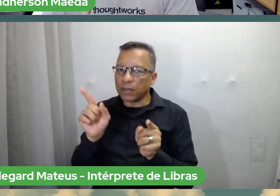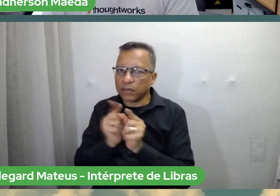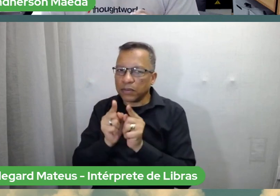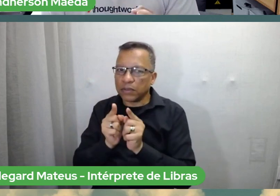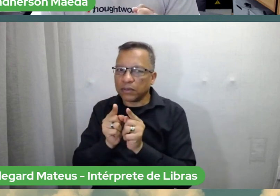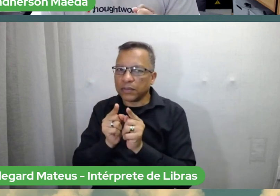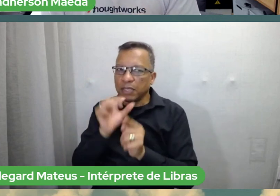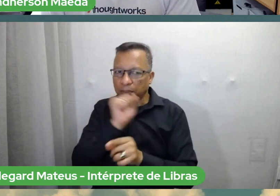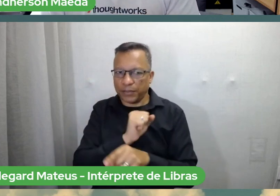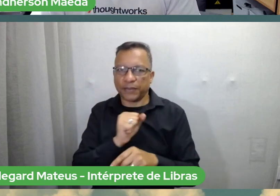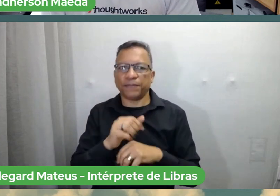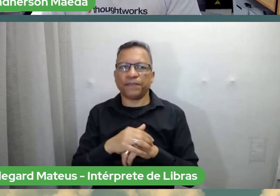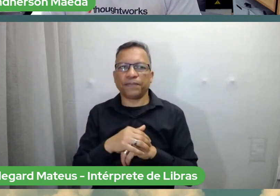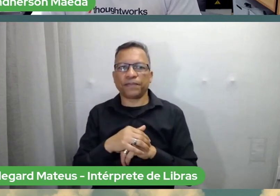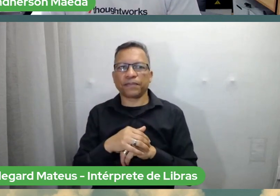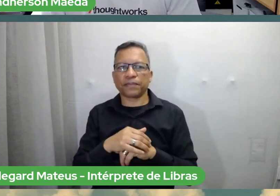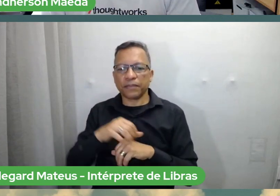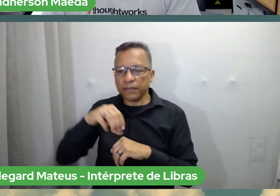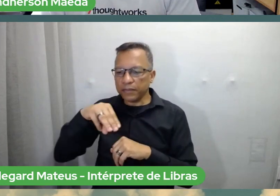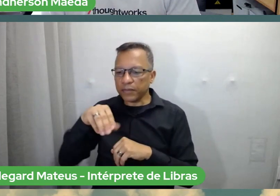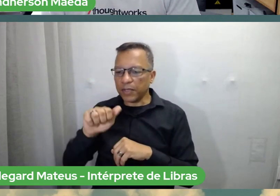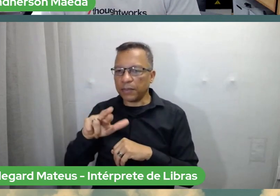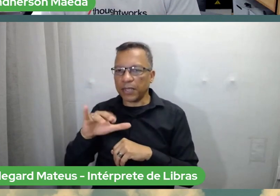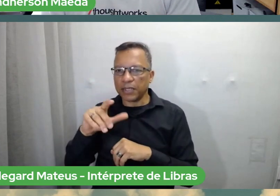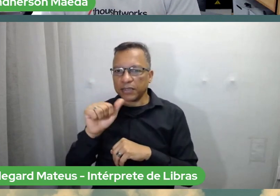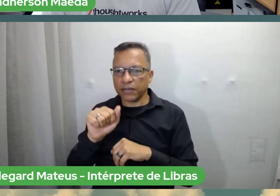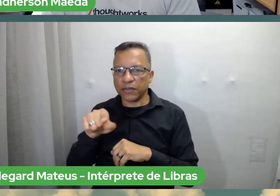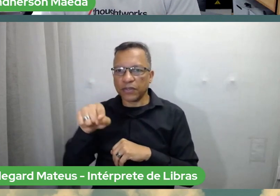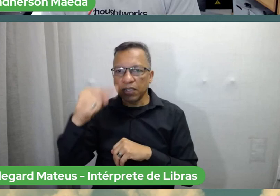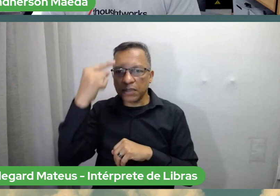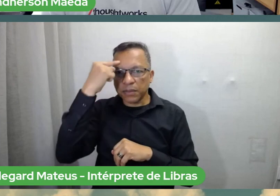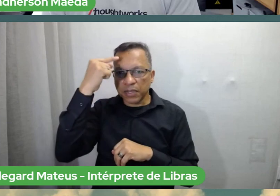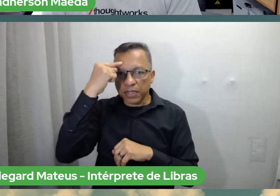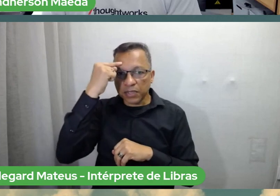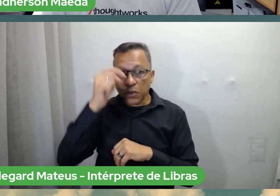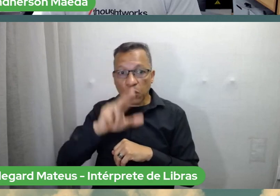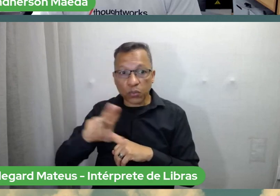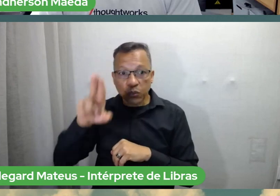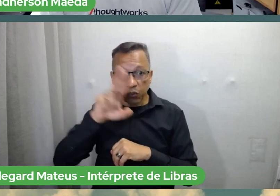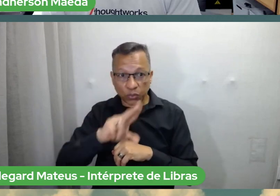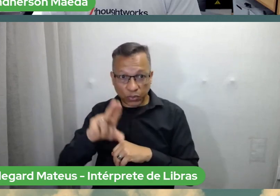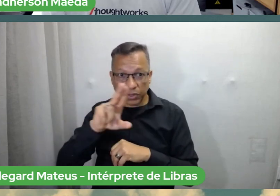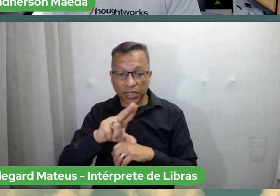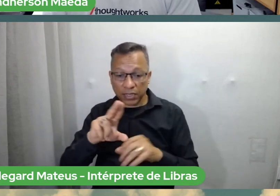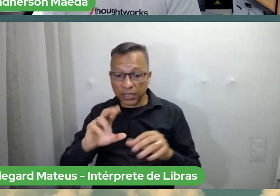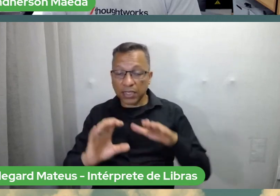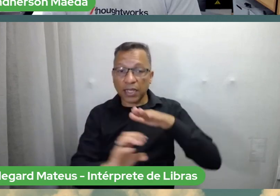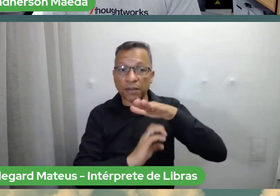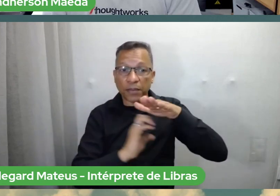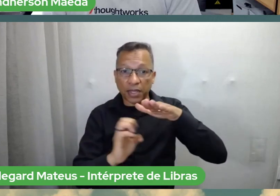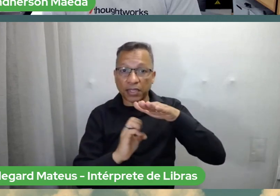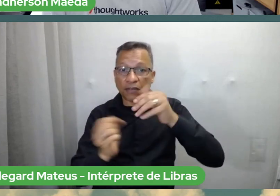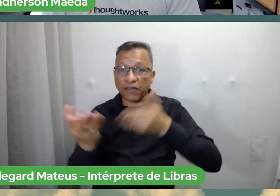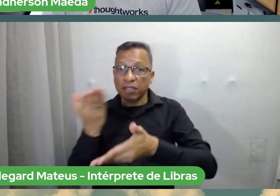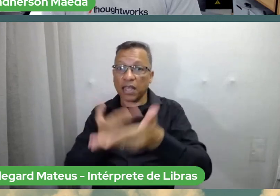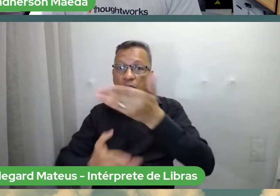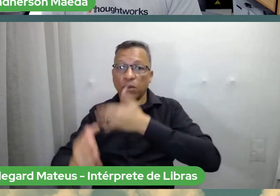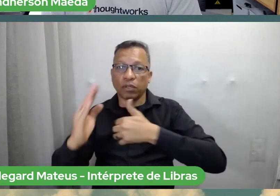tá? A Márcia perguntou, vocês imaginam conseguir usar essa abordagem entre organizações que trocam dados?